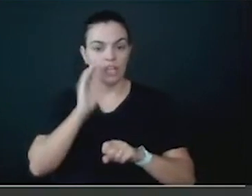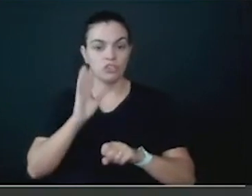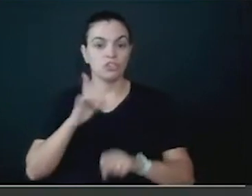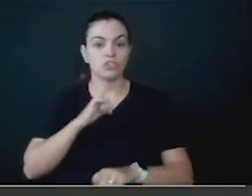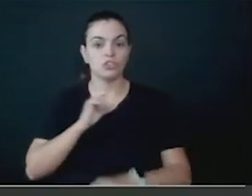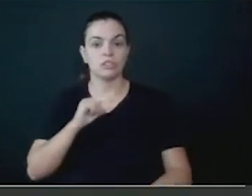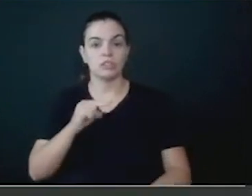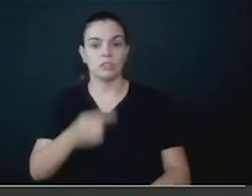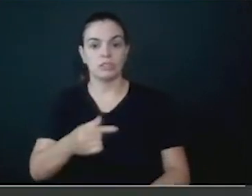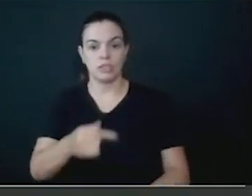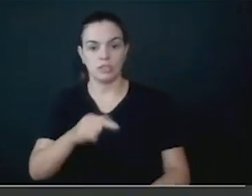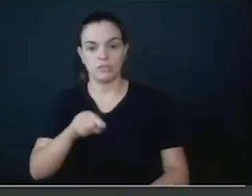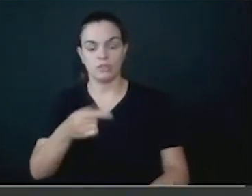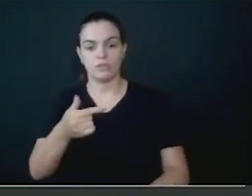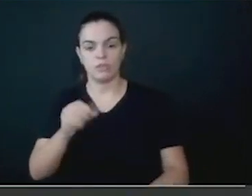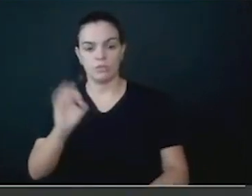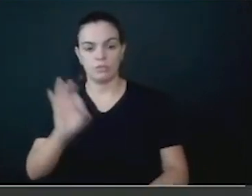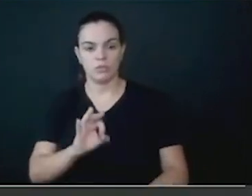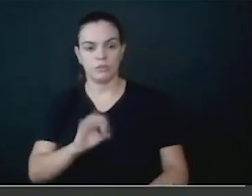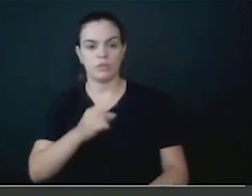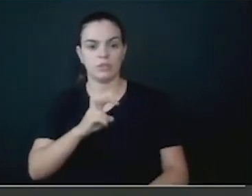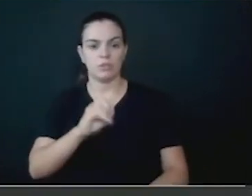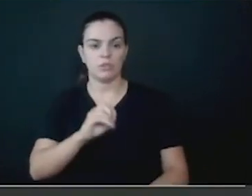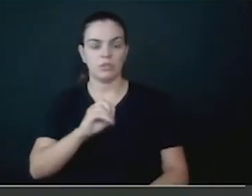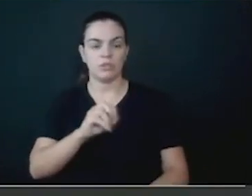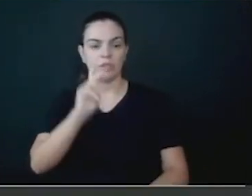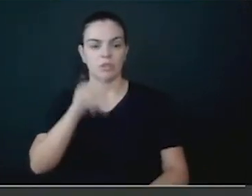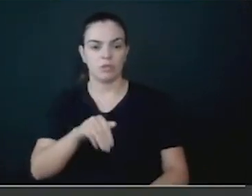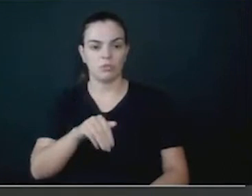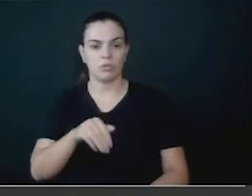7,20%, 150 quilômetros de novos eixos, estamos com